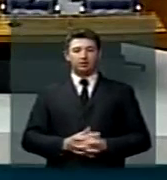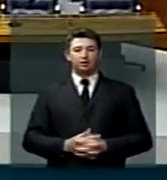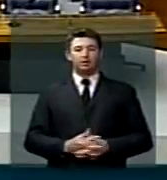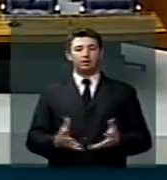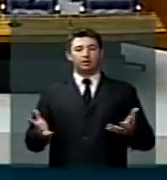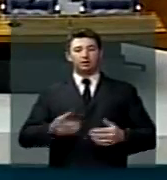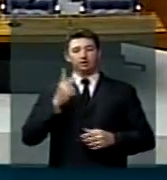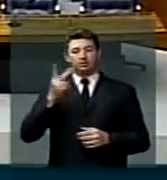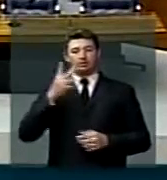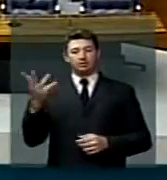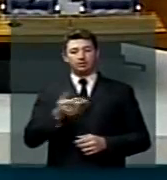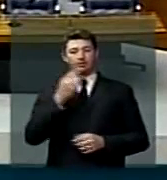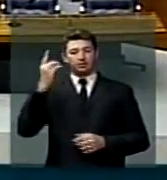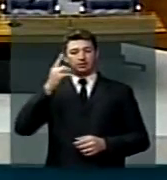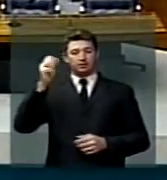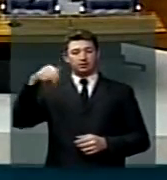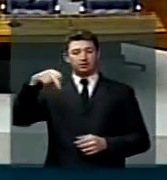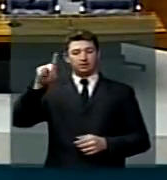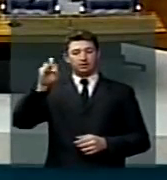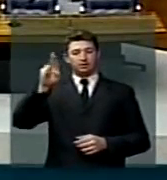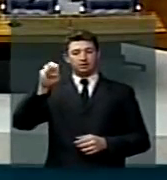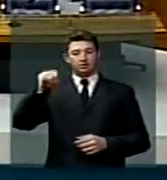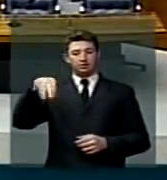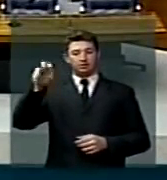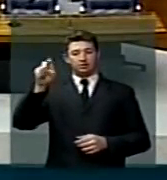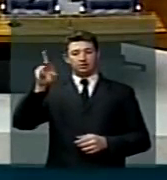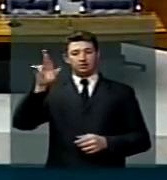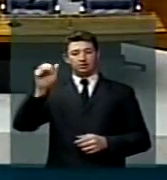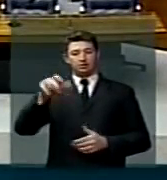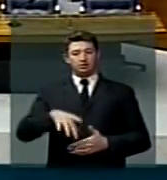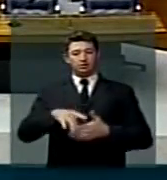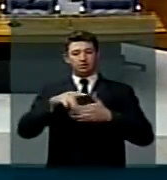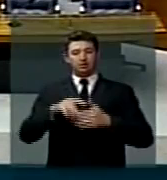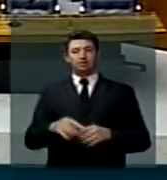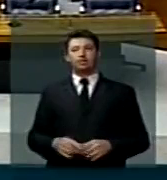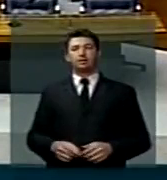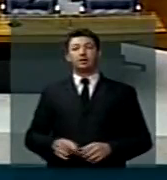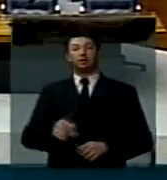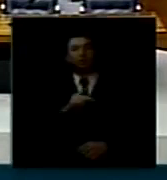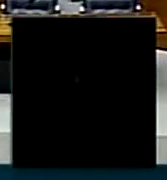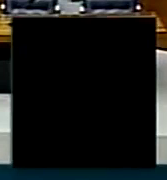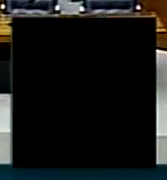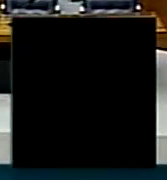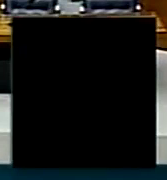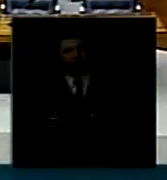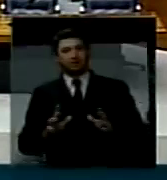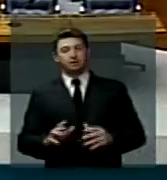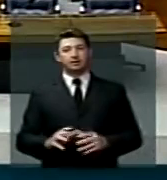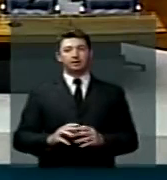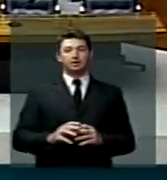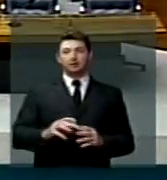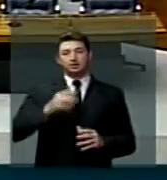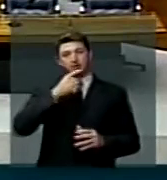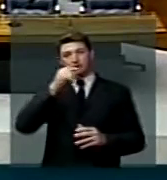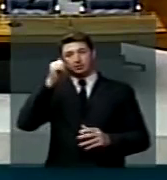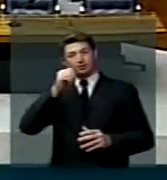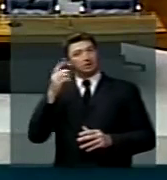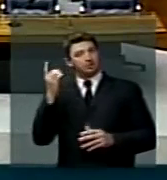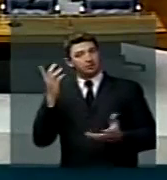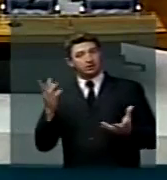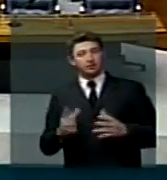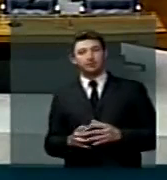Com a palavra, o deputado André Moura, como líder. Senhora Presidente, senhoras e senhores